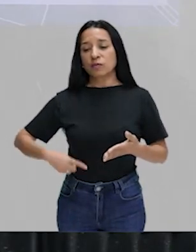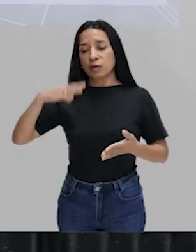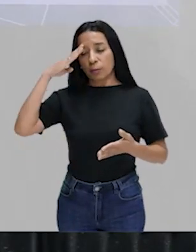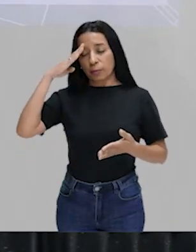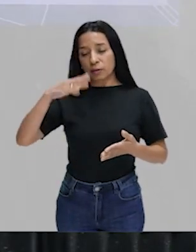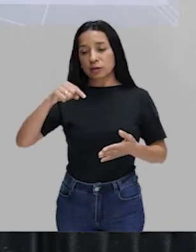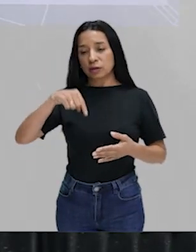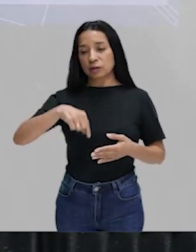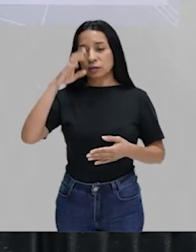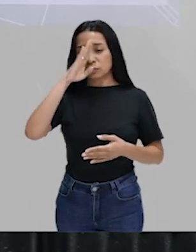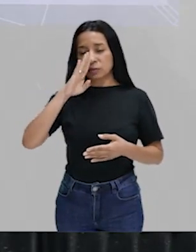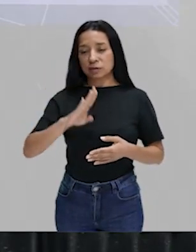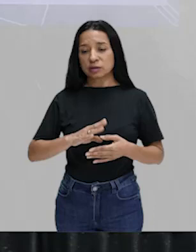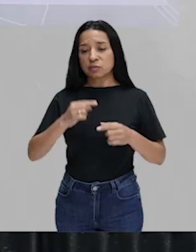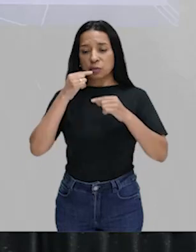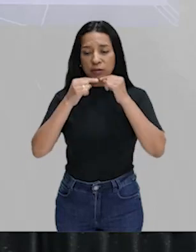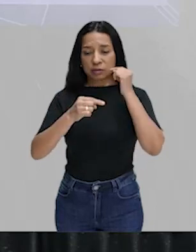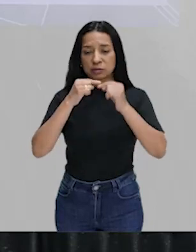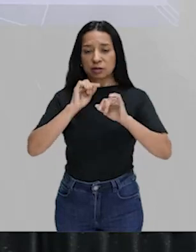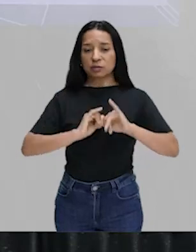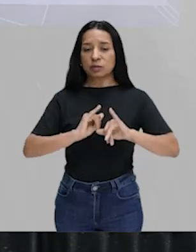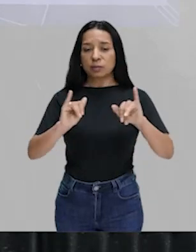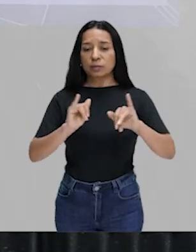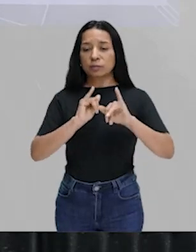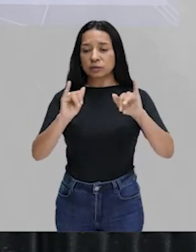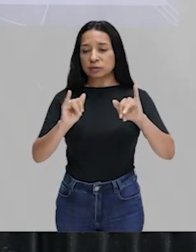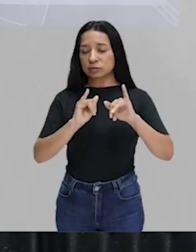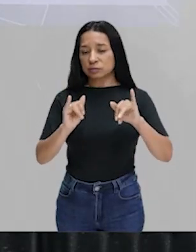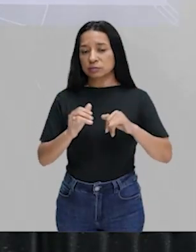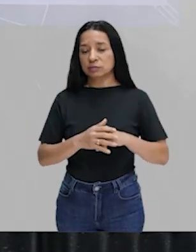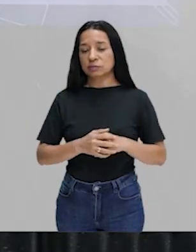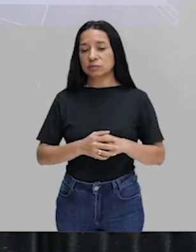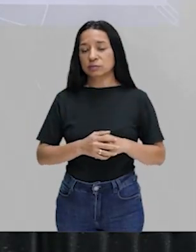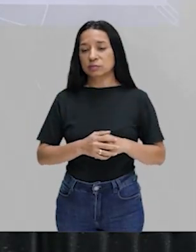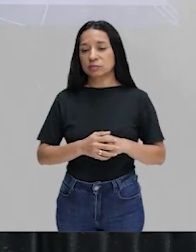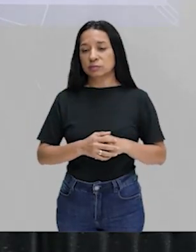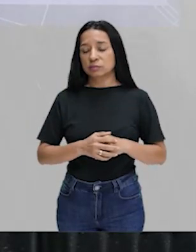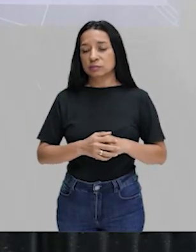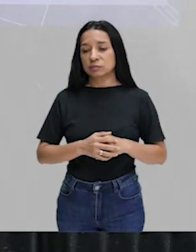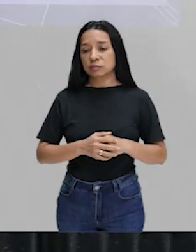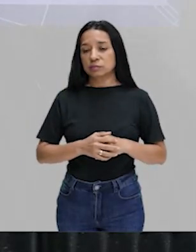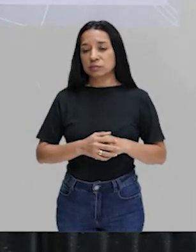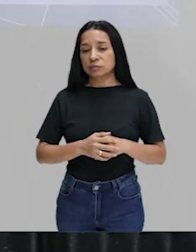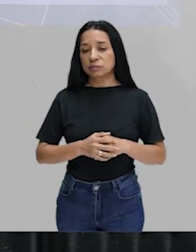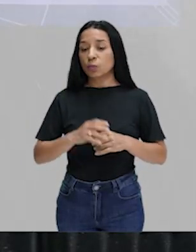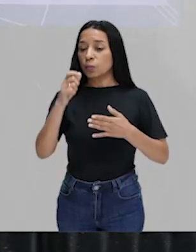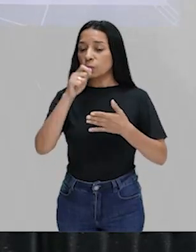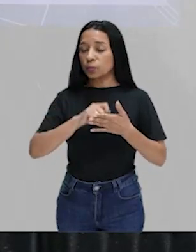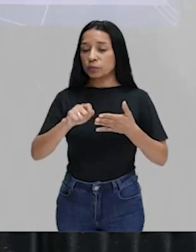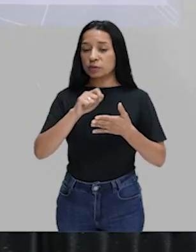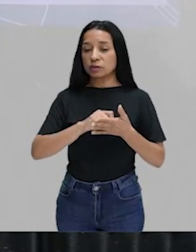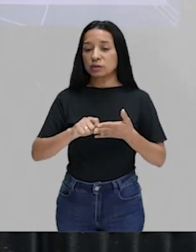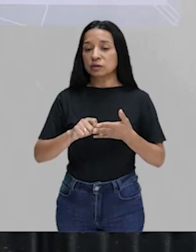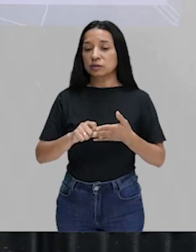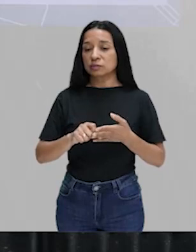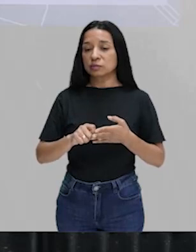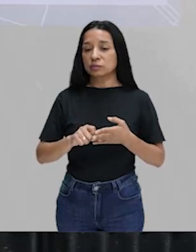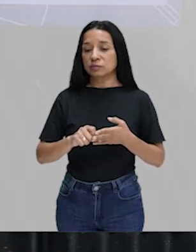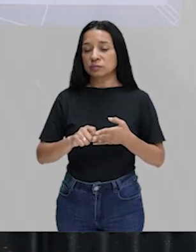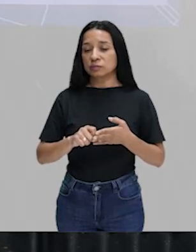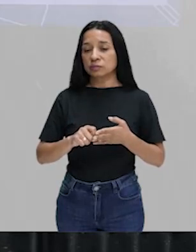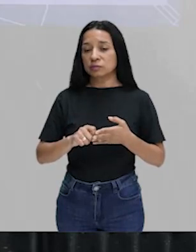criticado. As publicações, os escritos, né, inclusive a